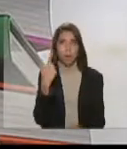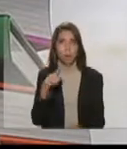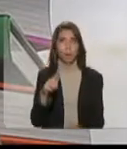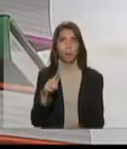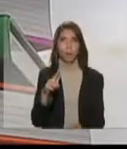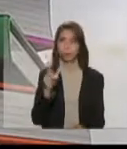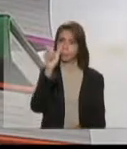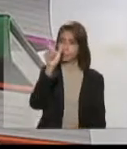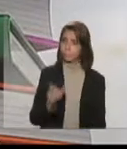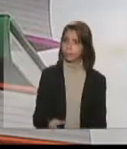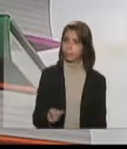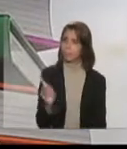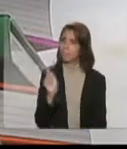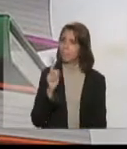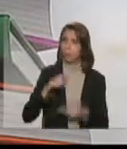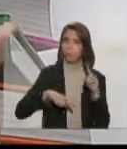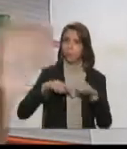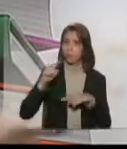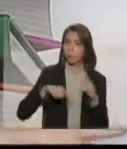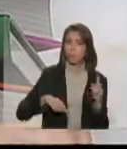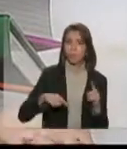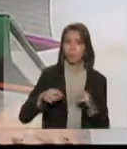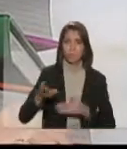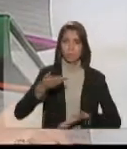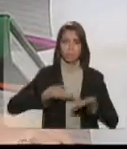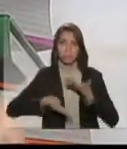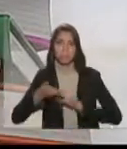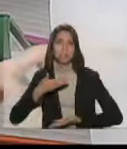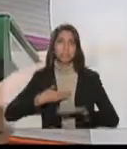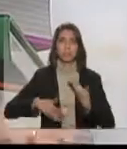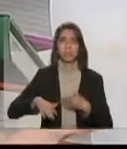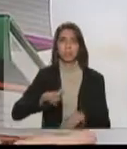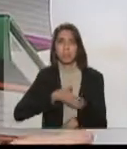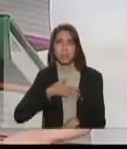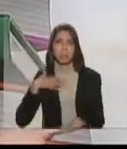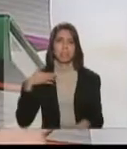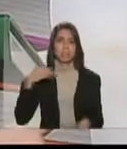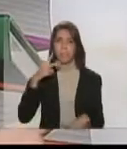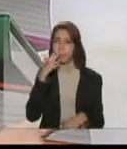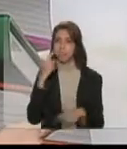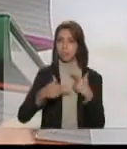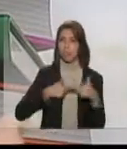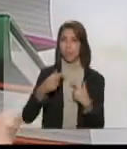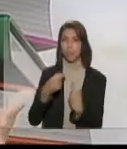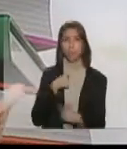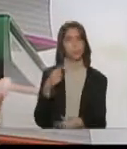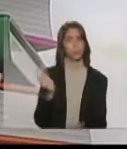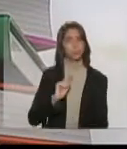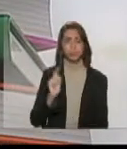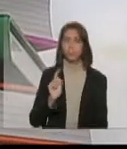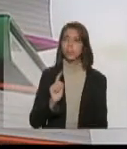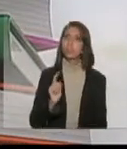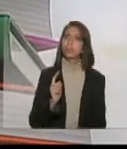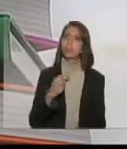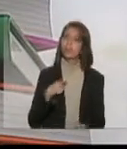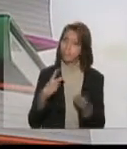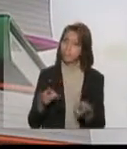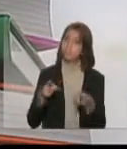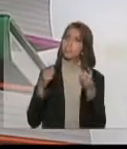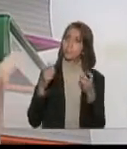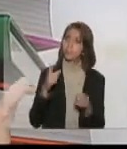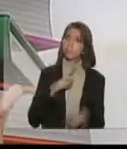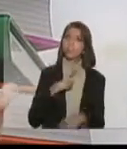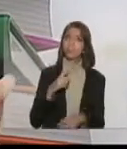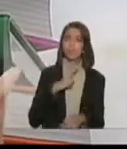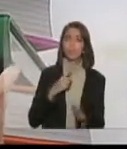sujeito não como objeto ele não tá ali a seu serviço ao seu prazer então assim é e você